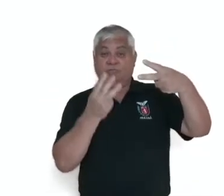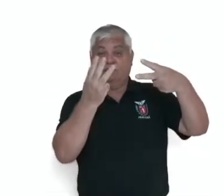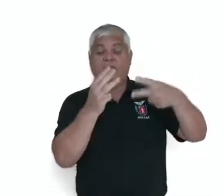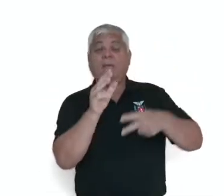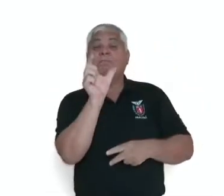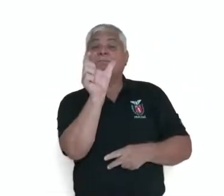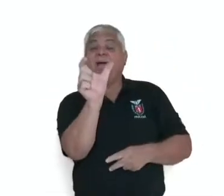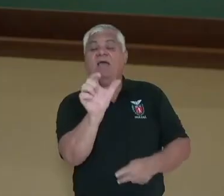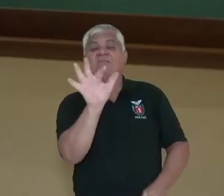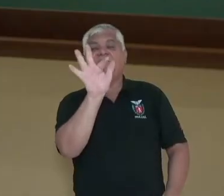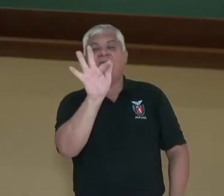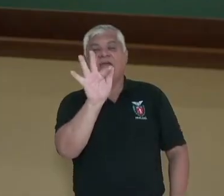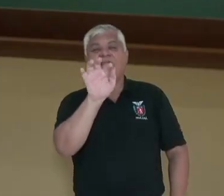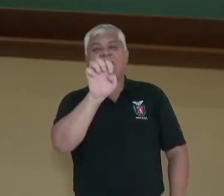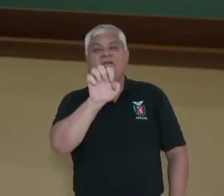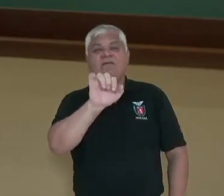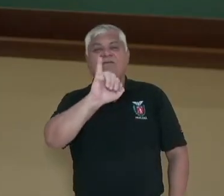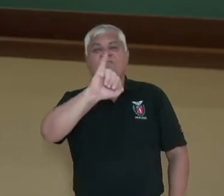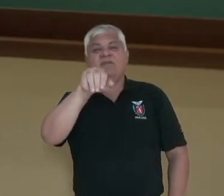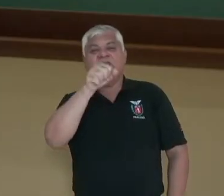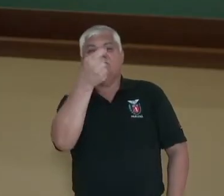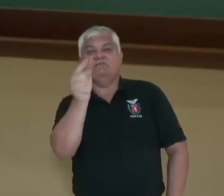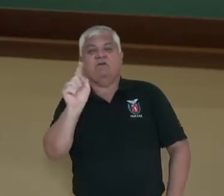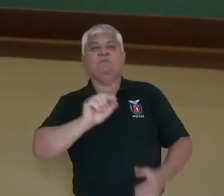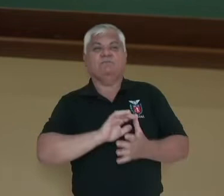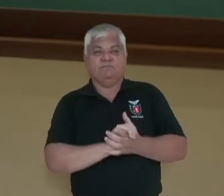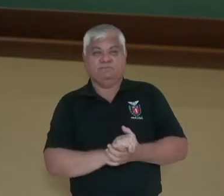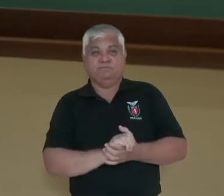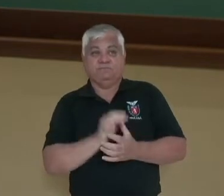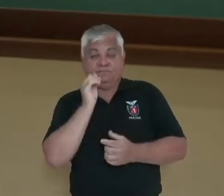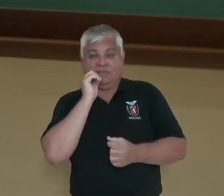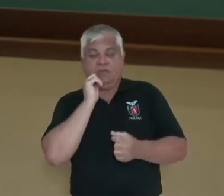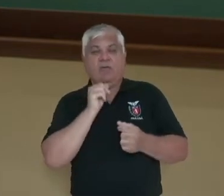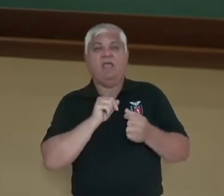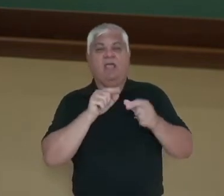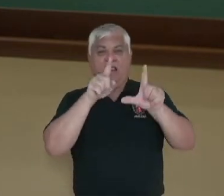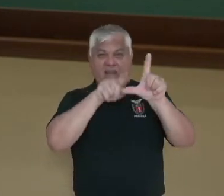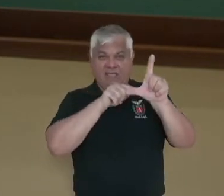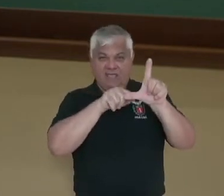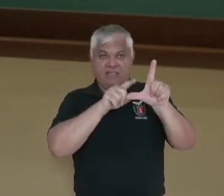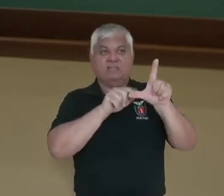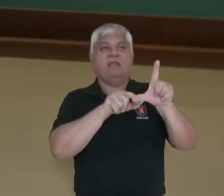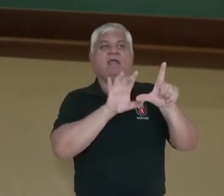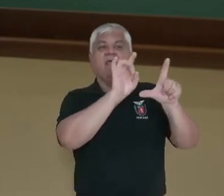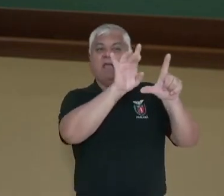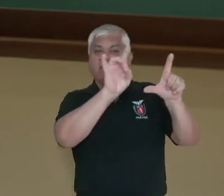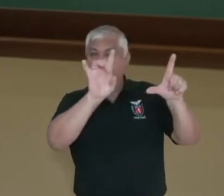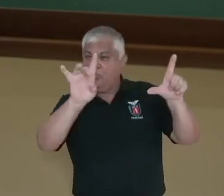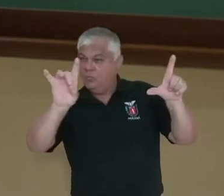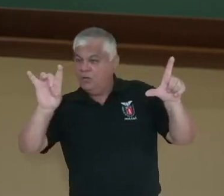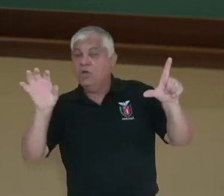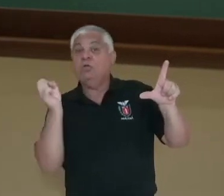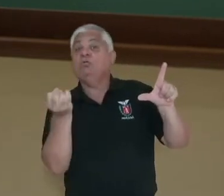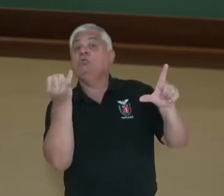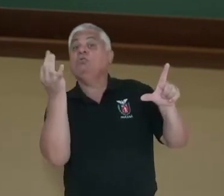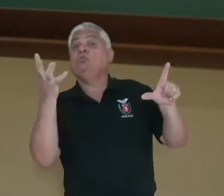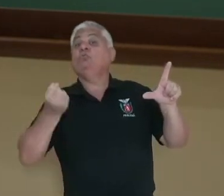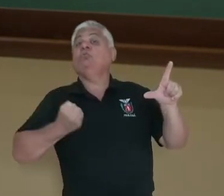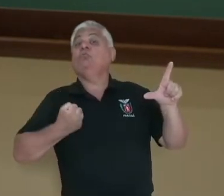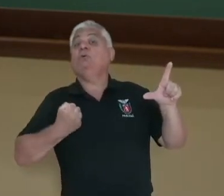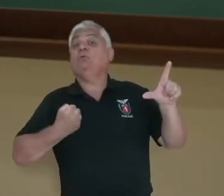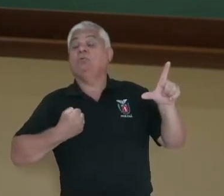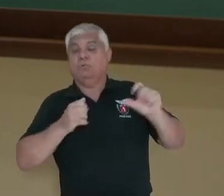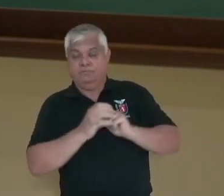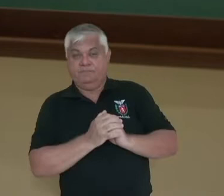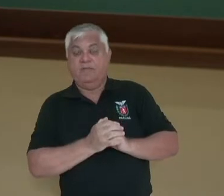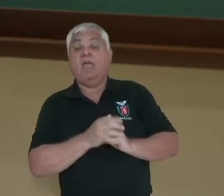feijão. Então, olha só, o que nós temos aqui, pessoal? Nós temos as letras do alfabeto, cada uma com o seu respectivo número, certo?